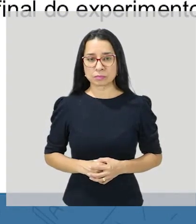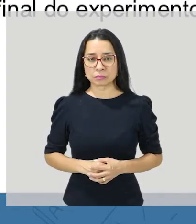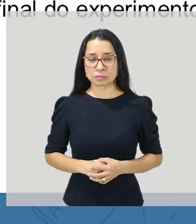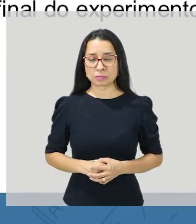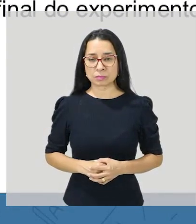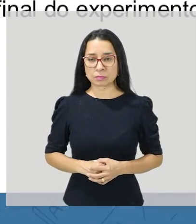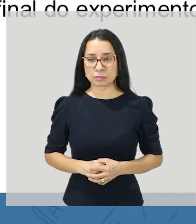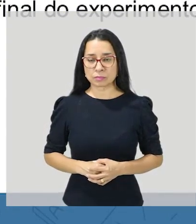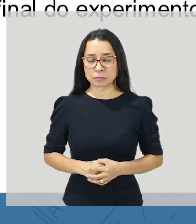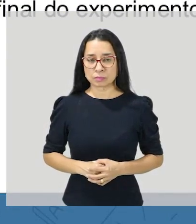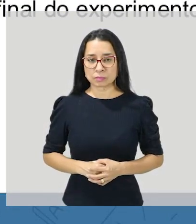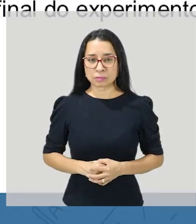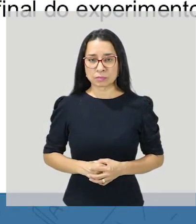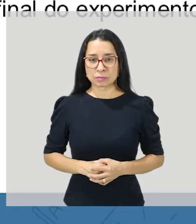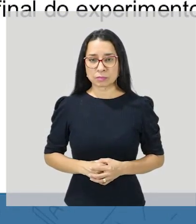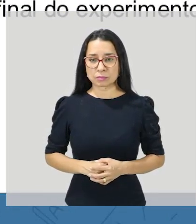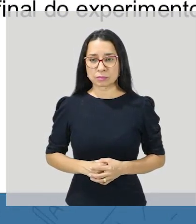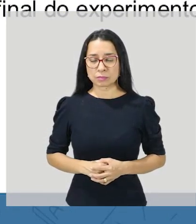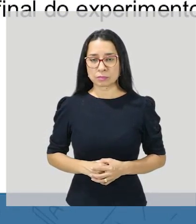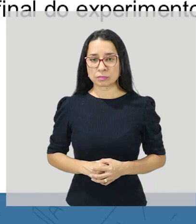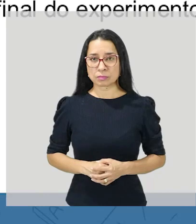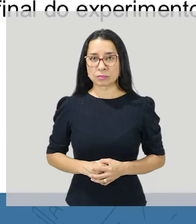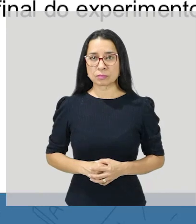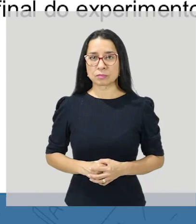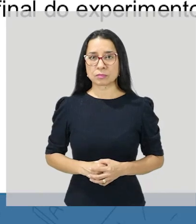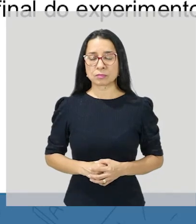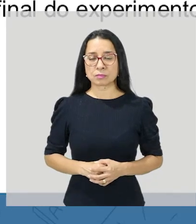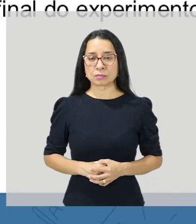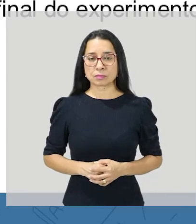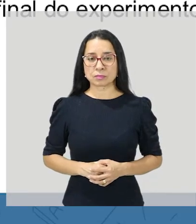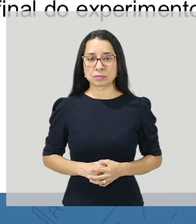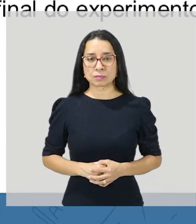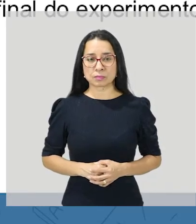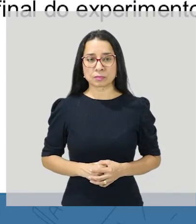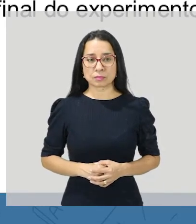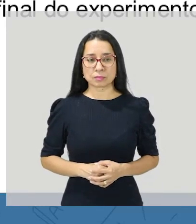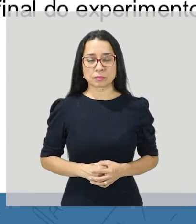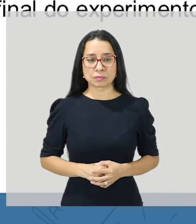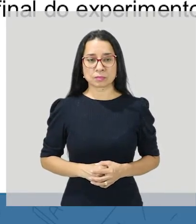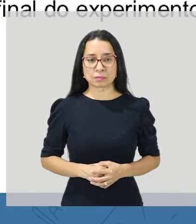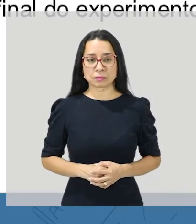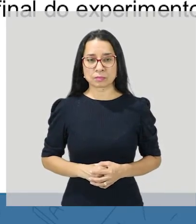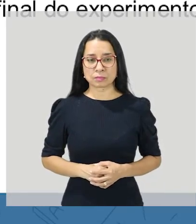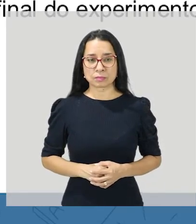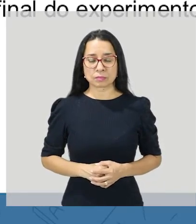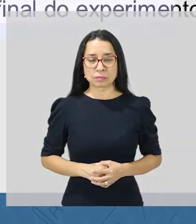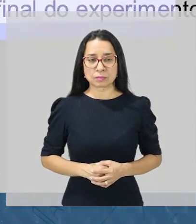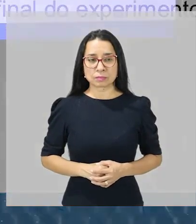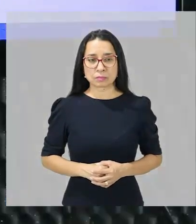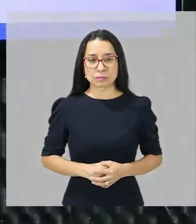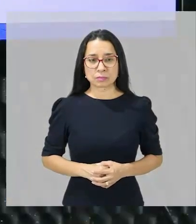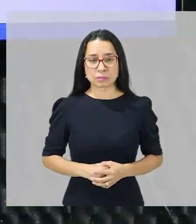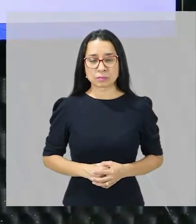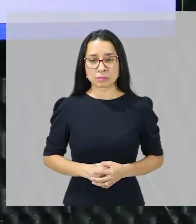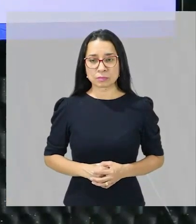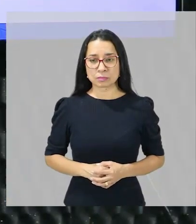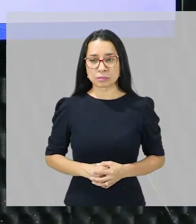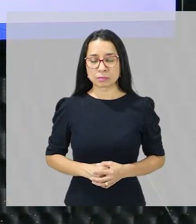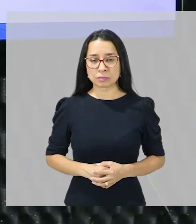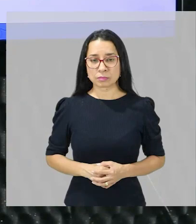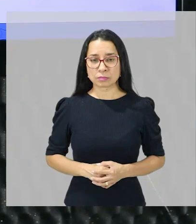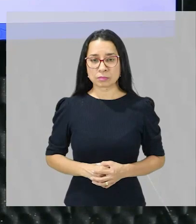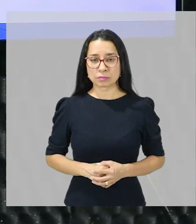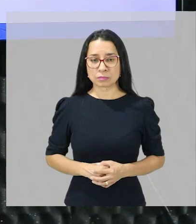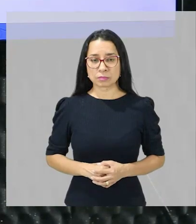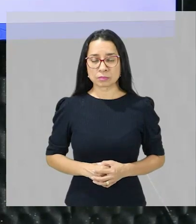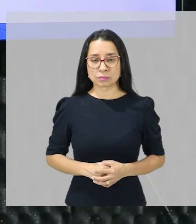foram tratados de maneira idêntica, com exceção das condições de iluminação, sendo um conjunto exposto a ciclos de